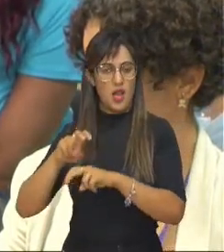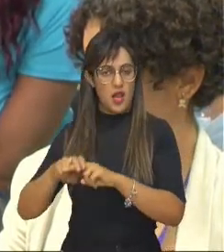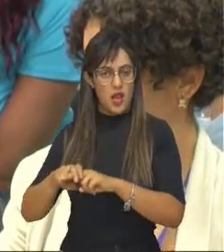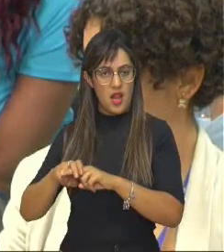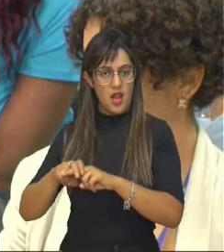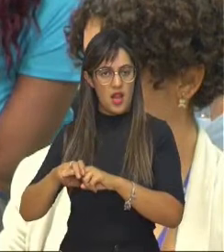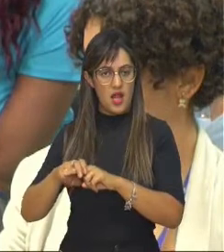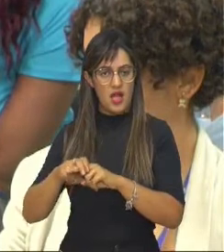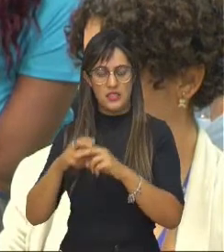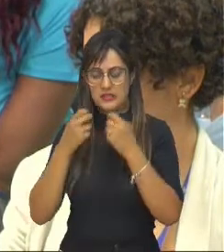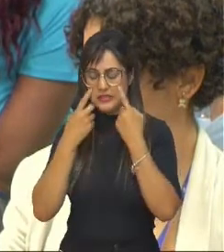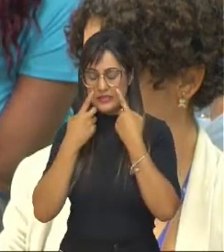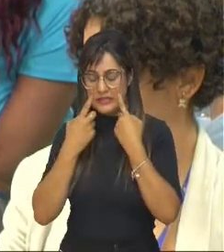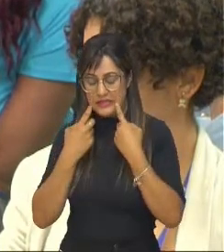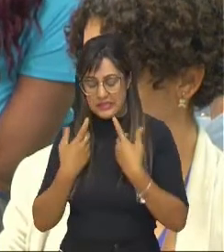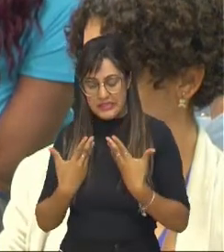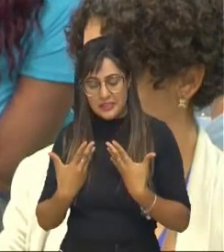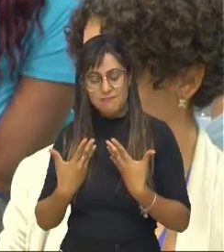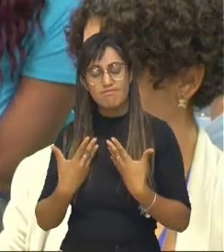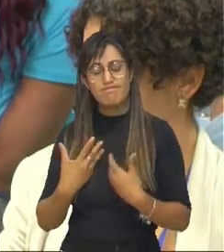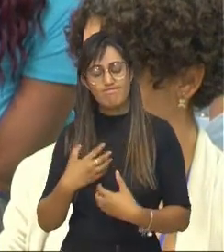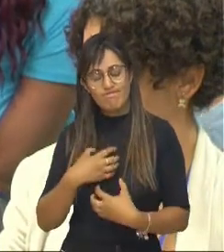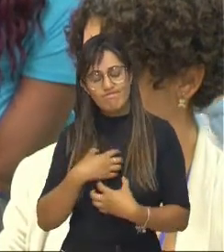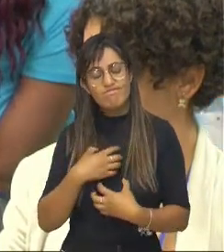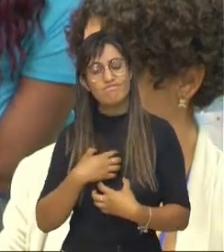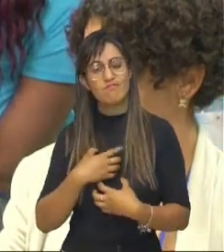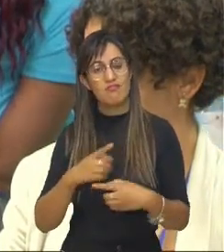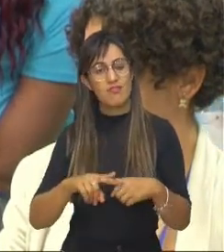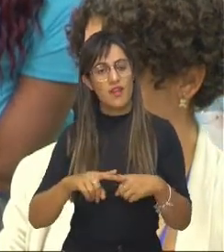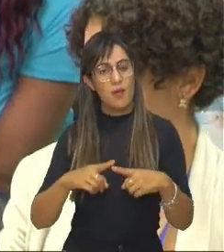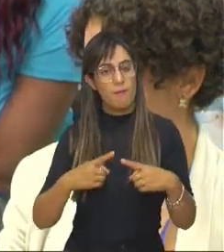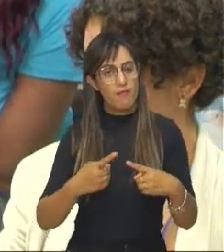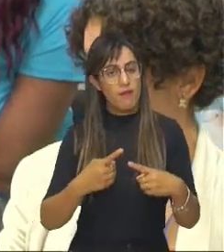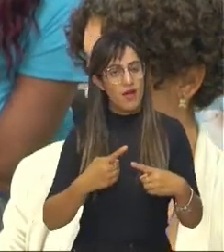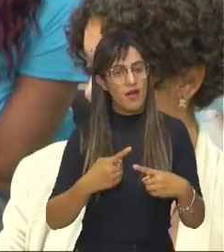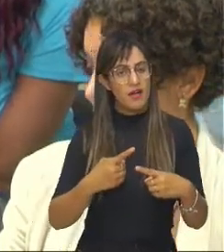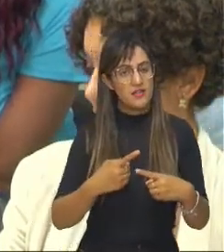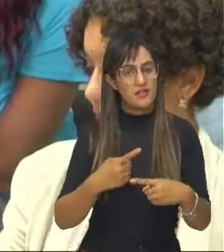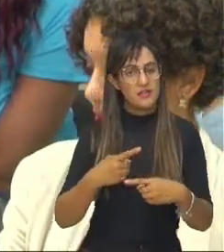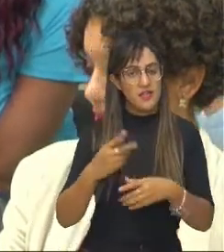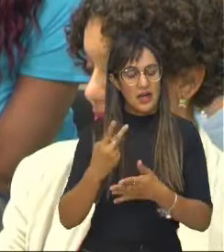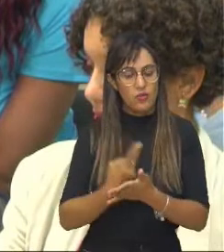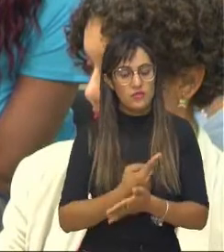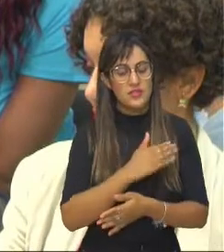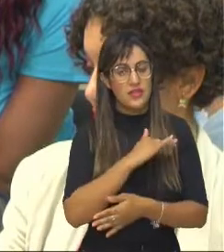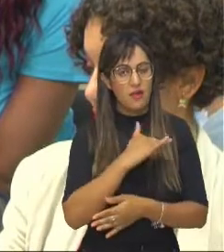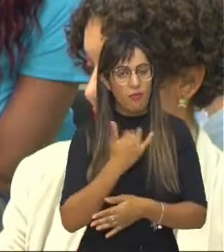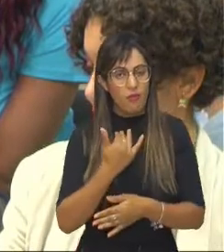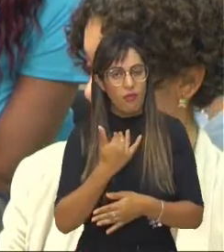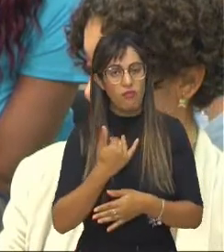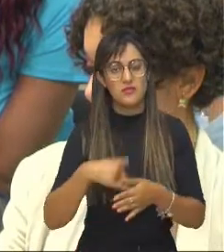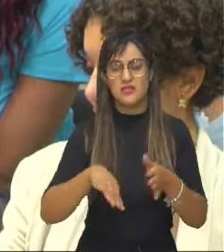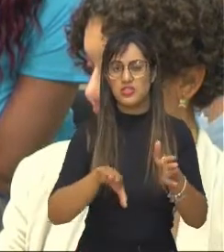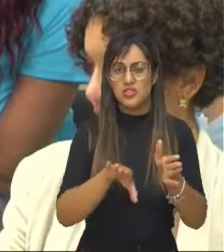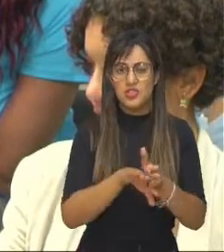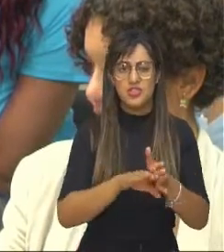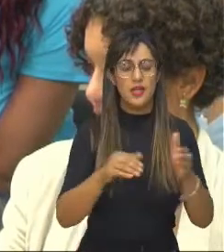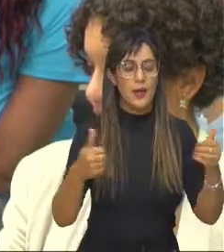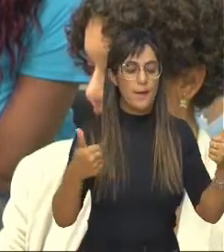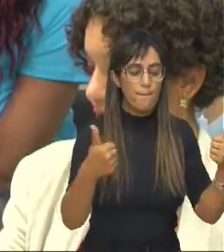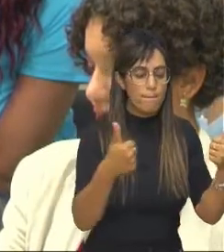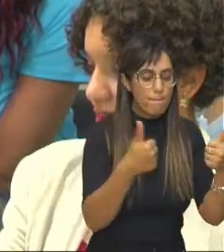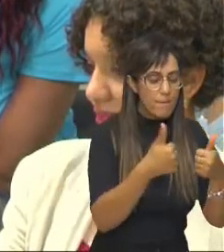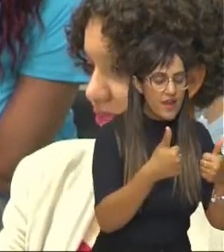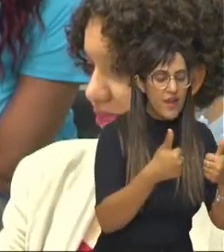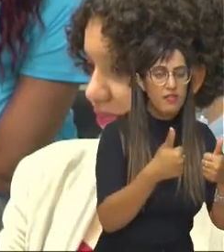desmontar. Mas à medida que eles foram indo, a vontade de chegar mais perto de vocês era tão grande que eu não sei de onde que eu tirei